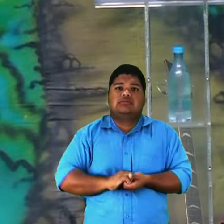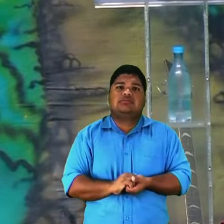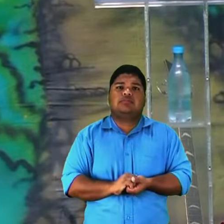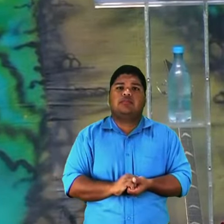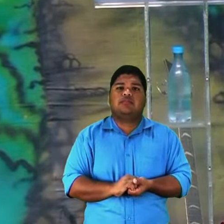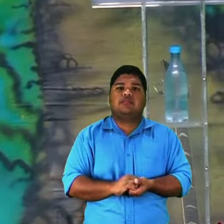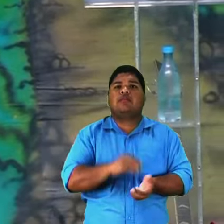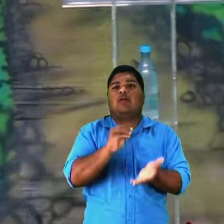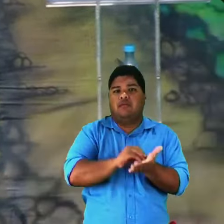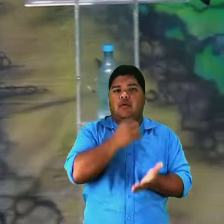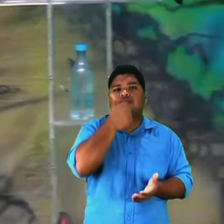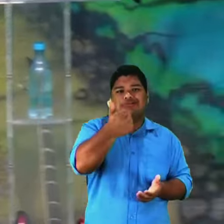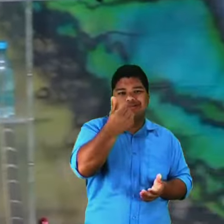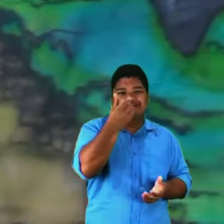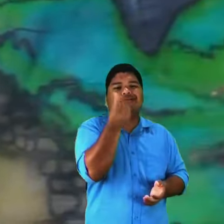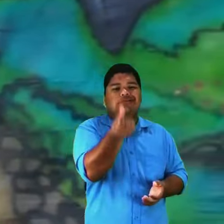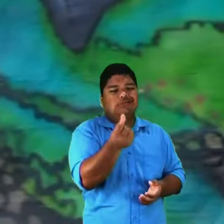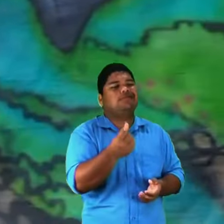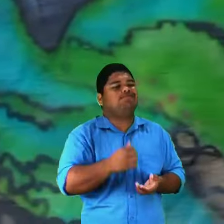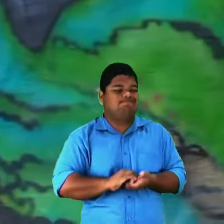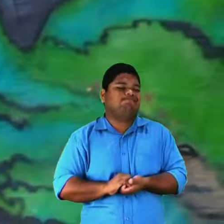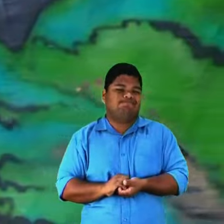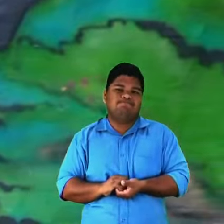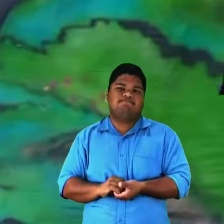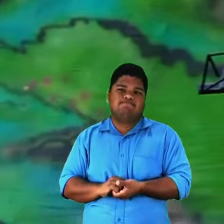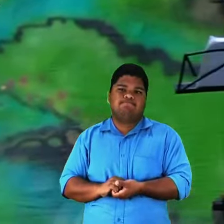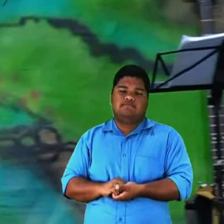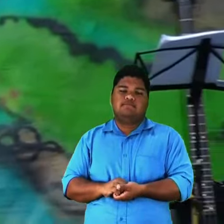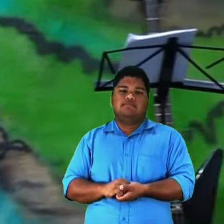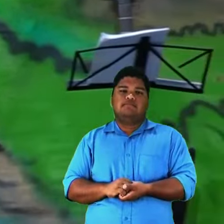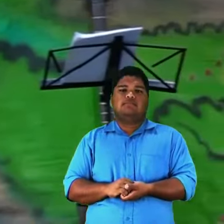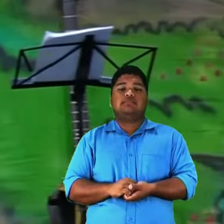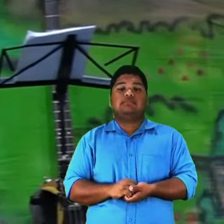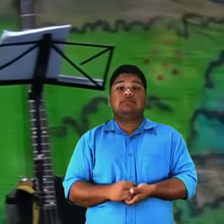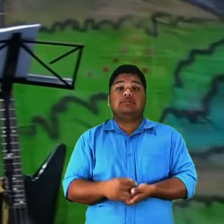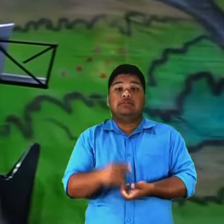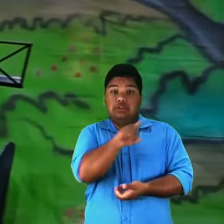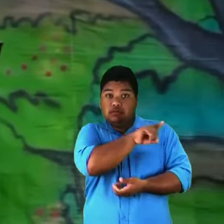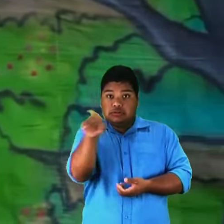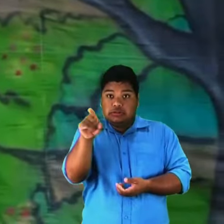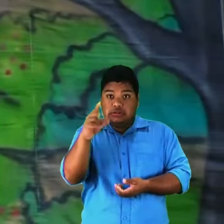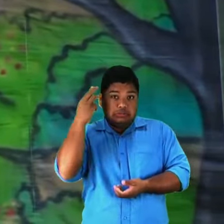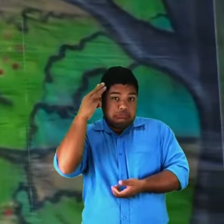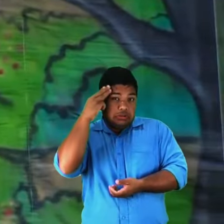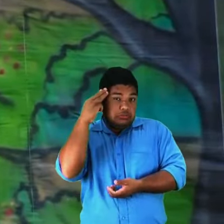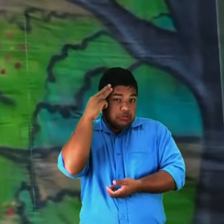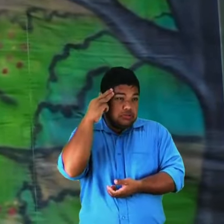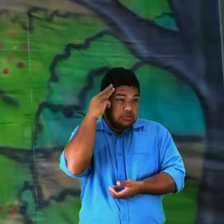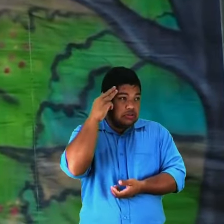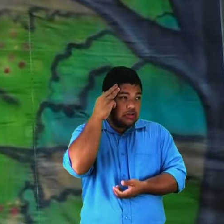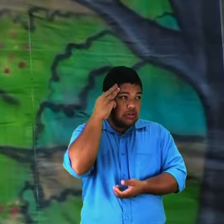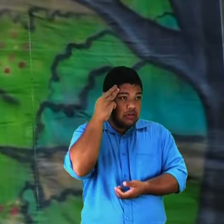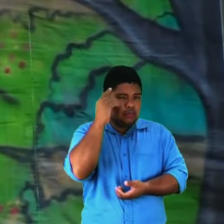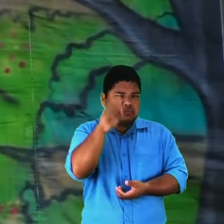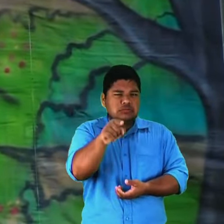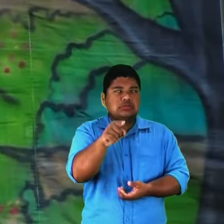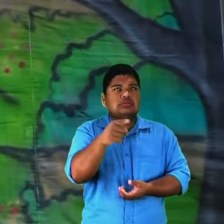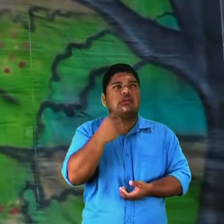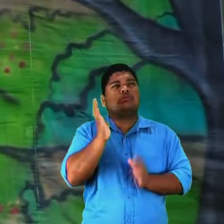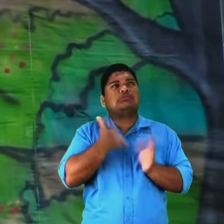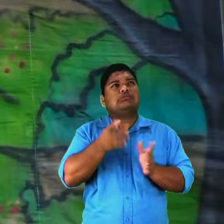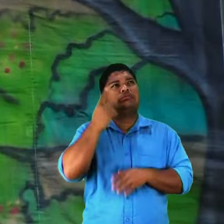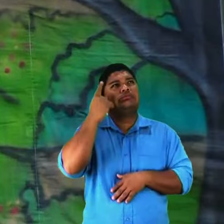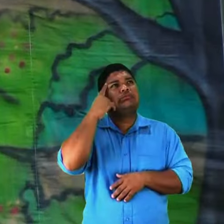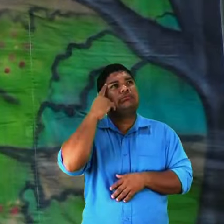16 versículos estão faltando. E você que memorizou, talvez você tenha percebido, porque a